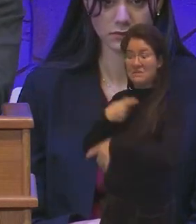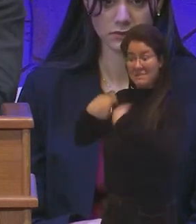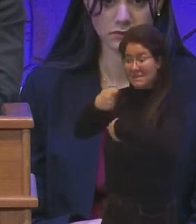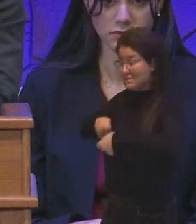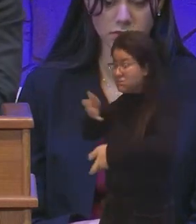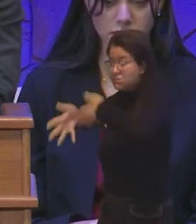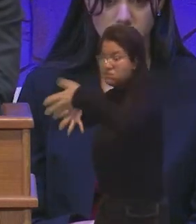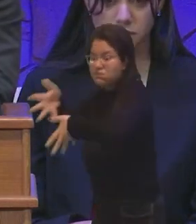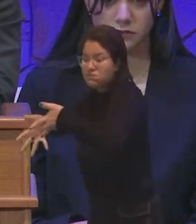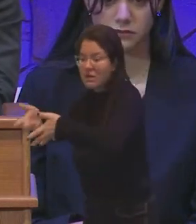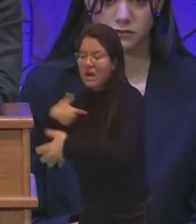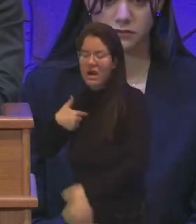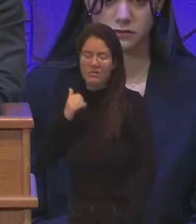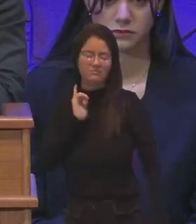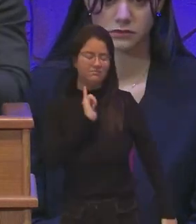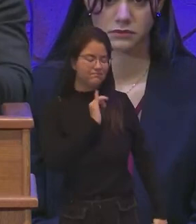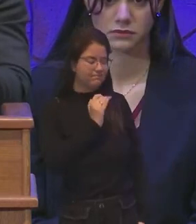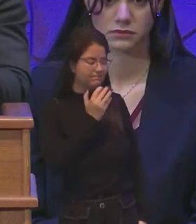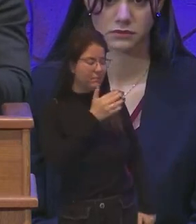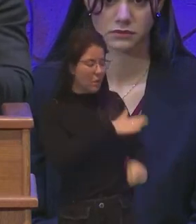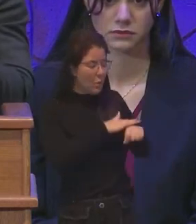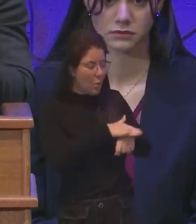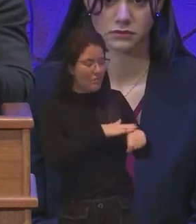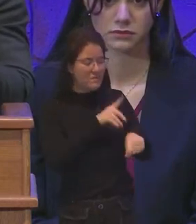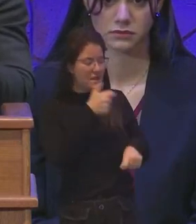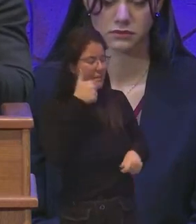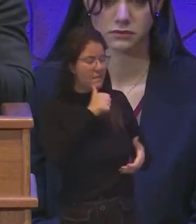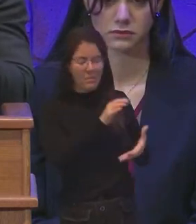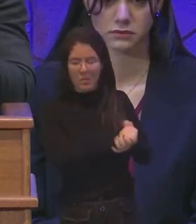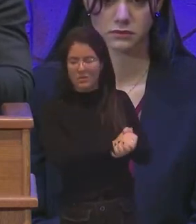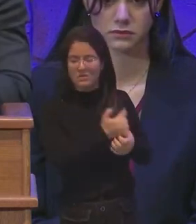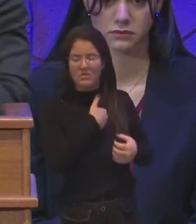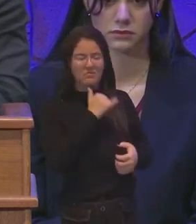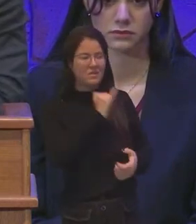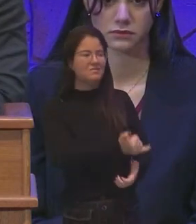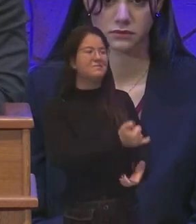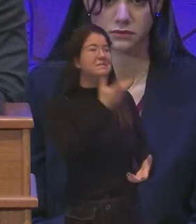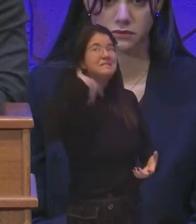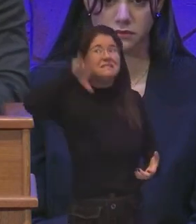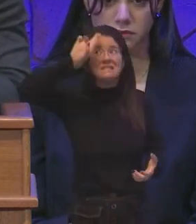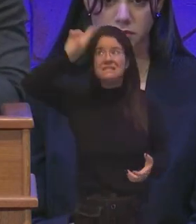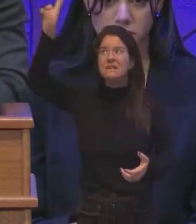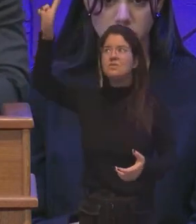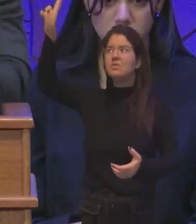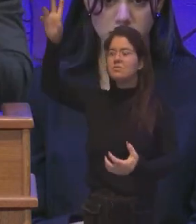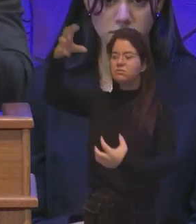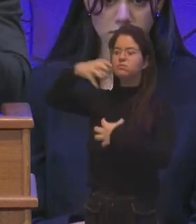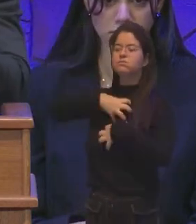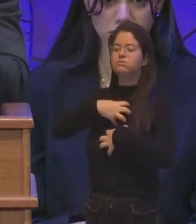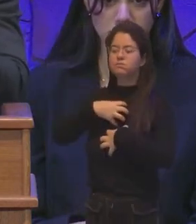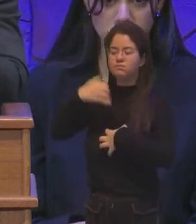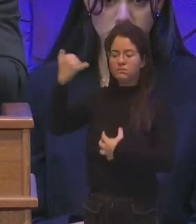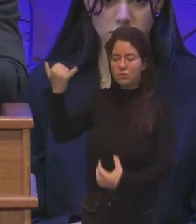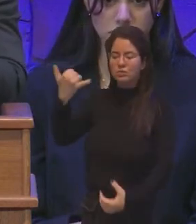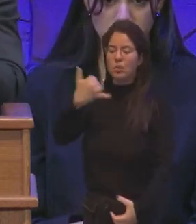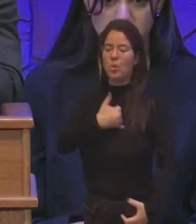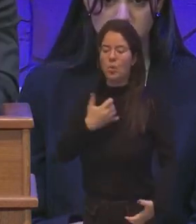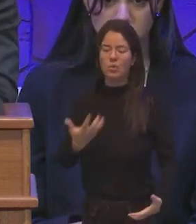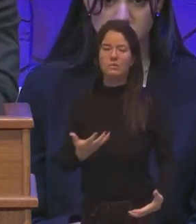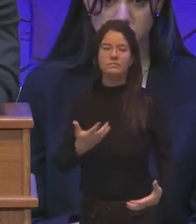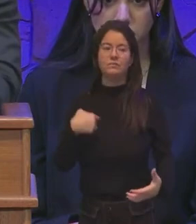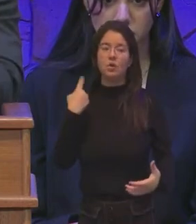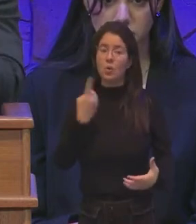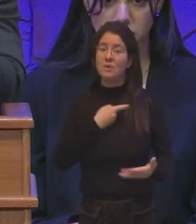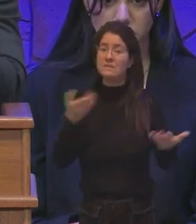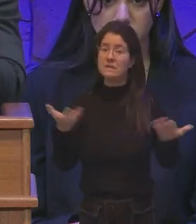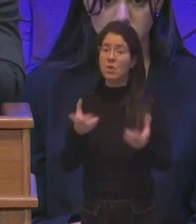E eu falei: Johanny, o Senhor me incomodou grandemente e nós vamos sair de